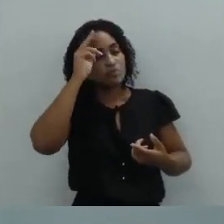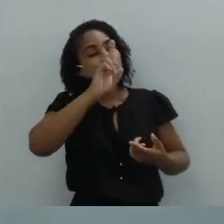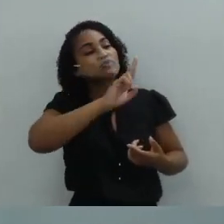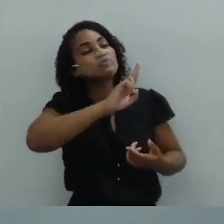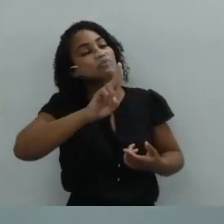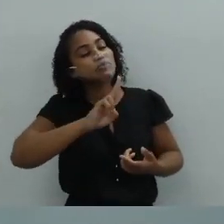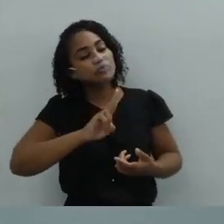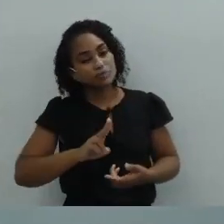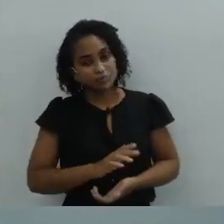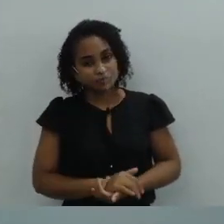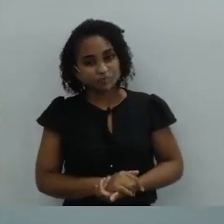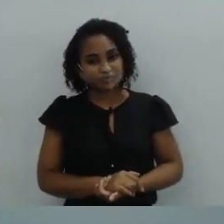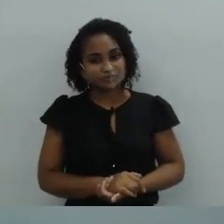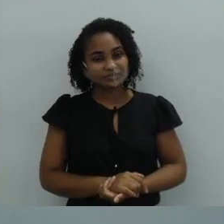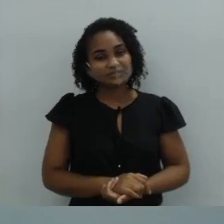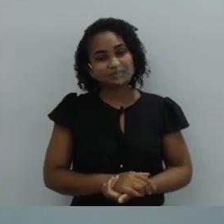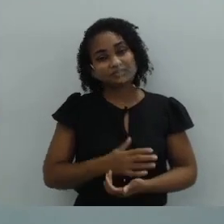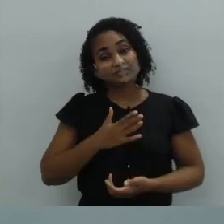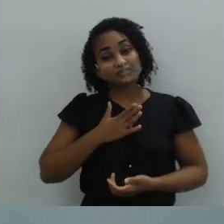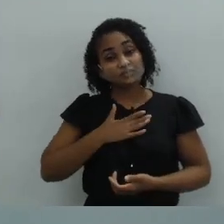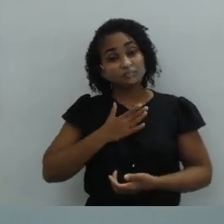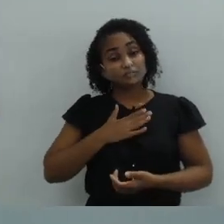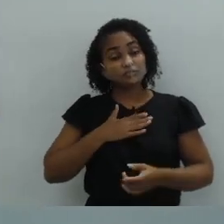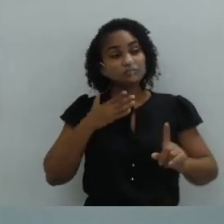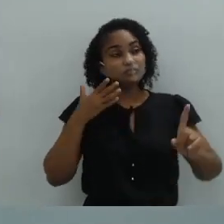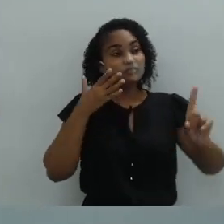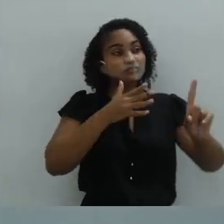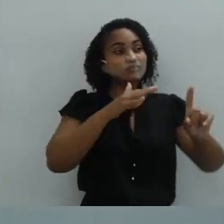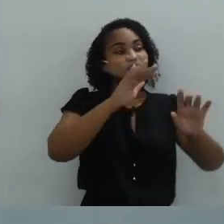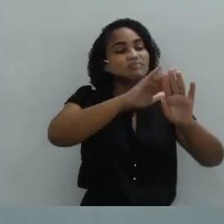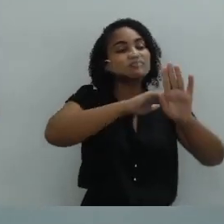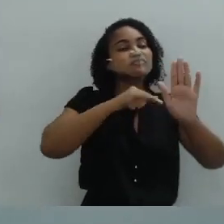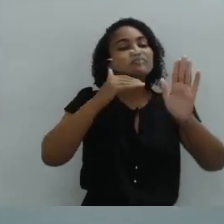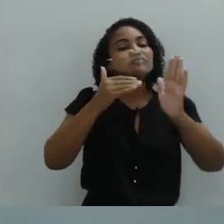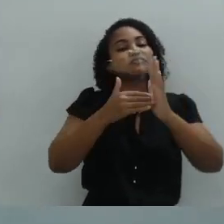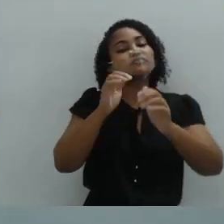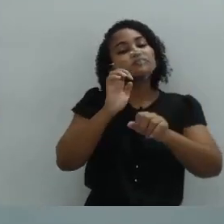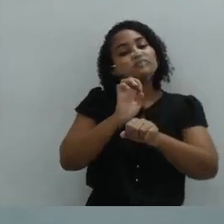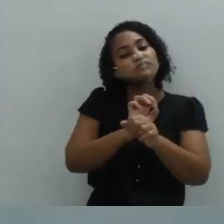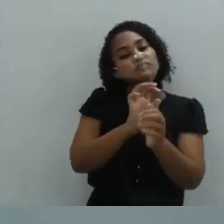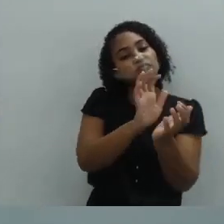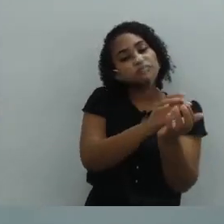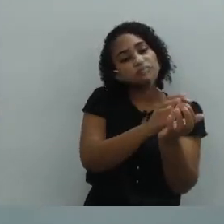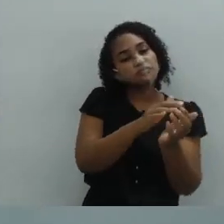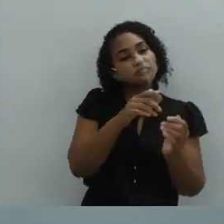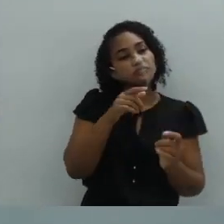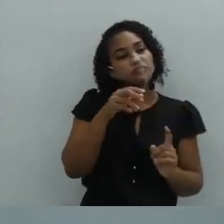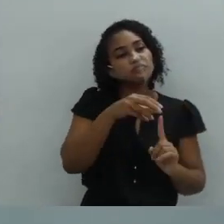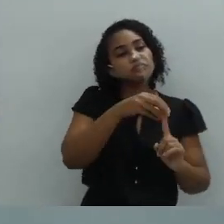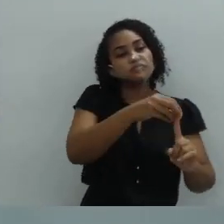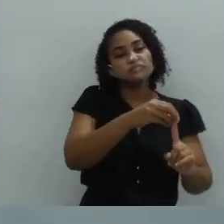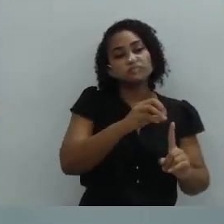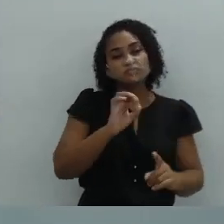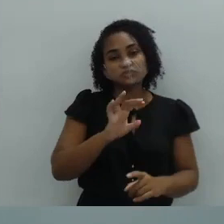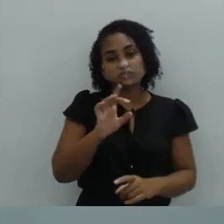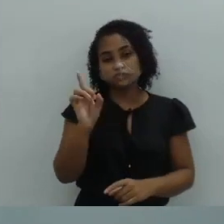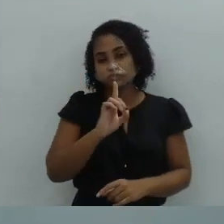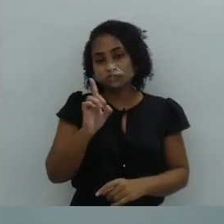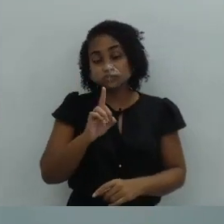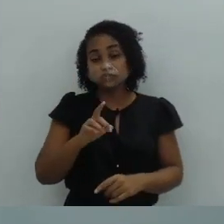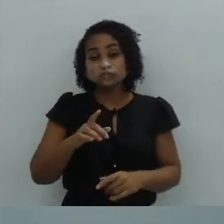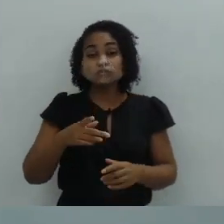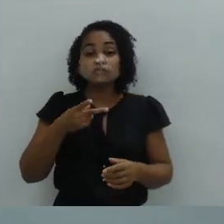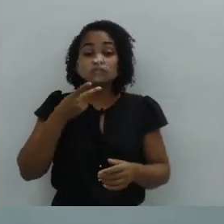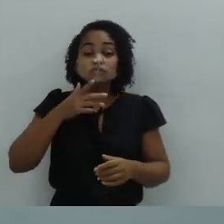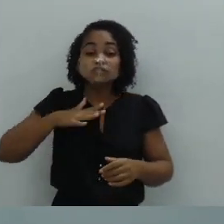fulano de tal. Como eu estou me direcionando a todo o estado de Pernambuco, eu não vou me restringir a uma pessoa só, tá? Eu vou